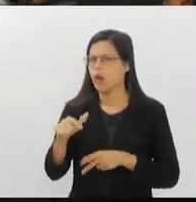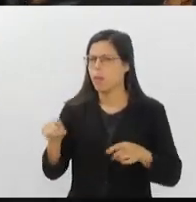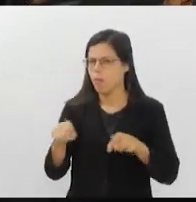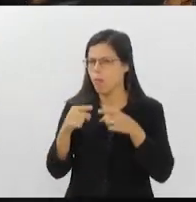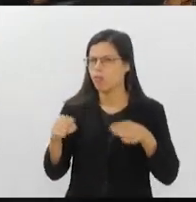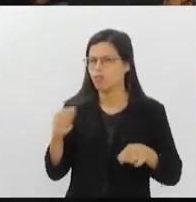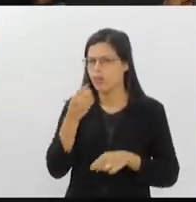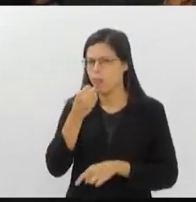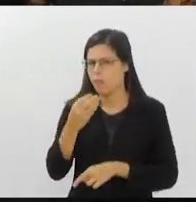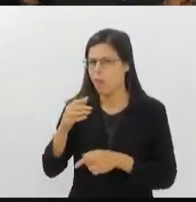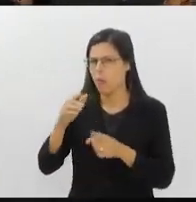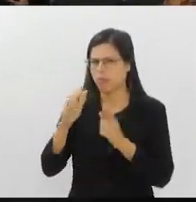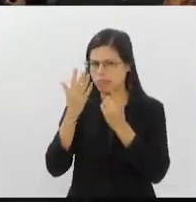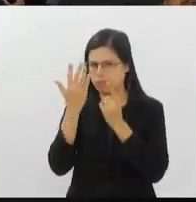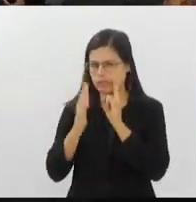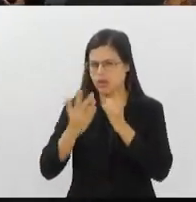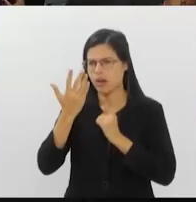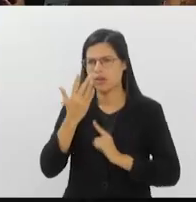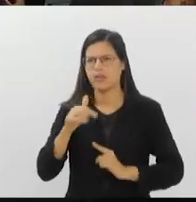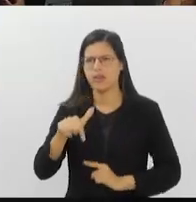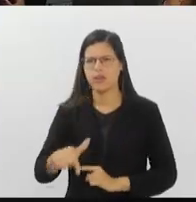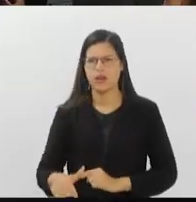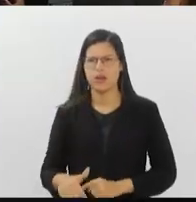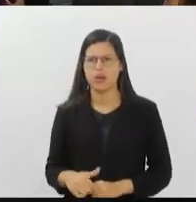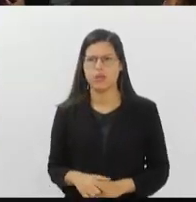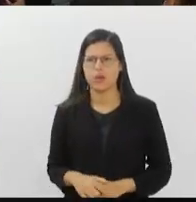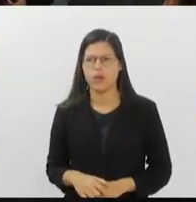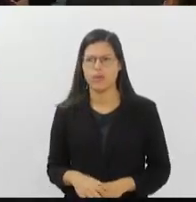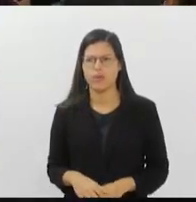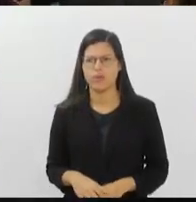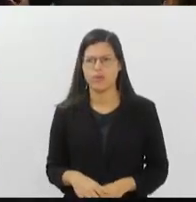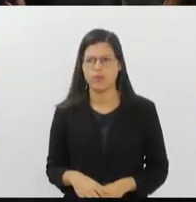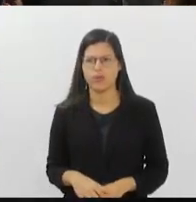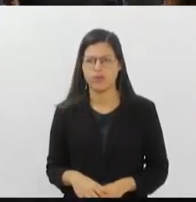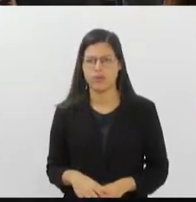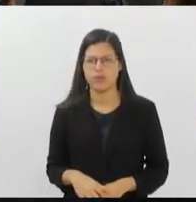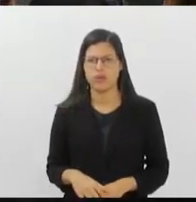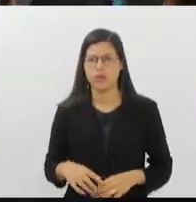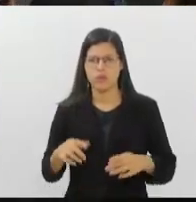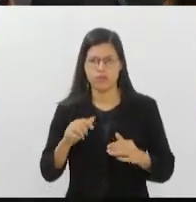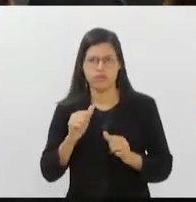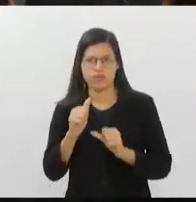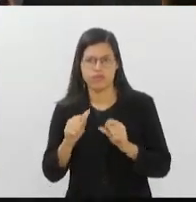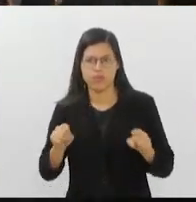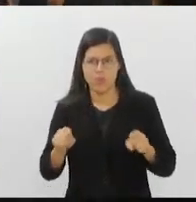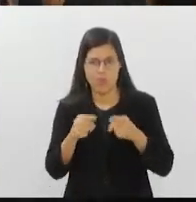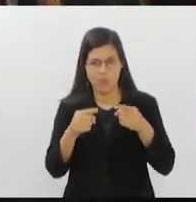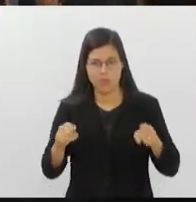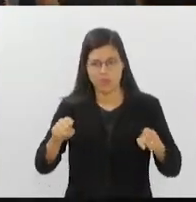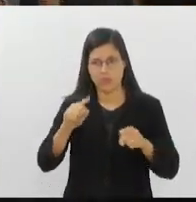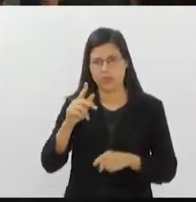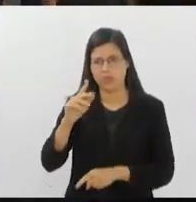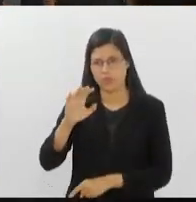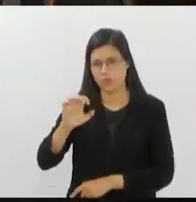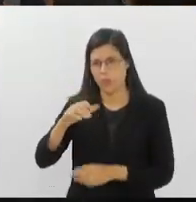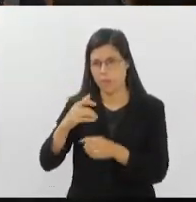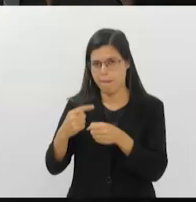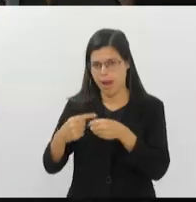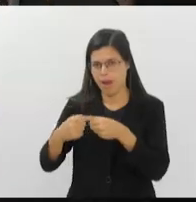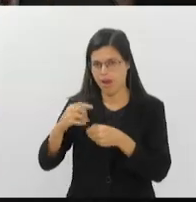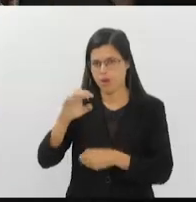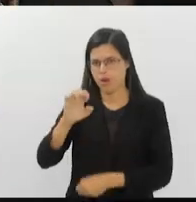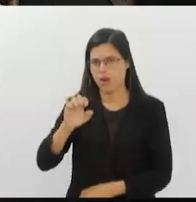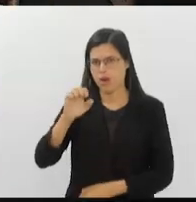tem direito. E a música, mais que um hino do bloco, ela virou um hino do bairro do Engenho de Dentro. Então, já que